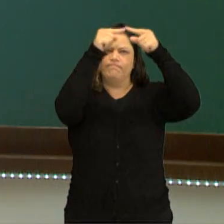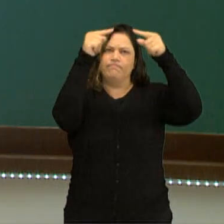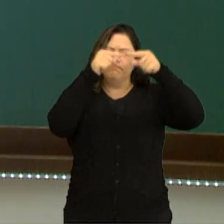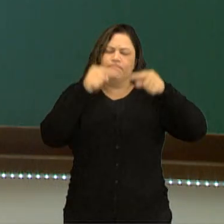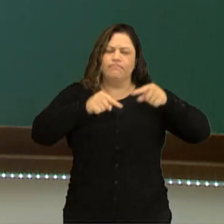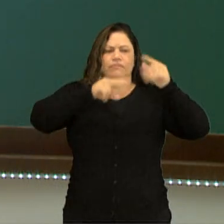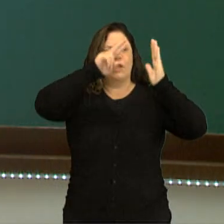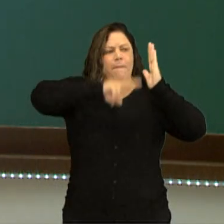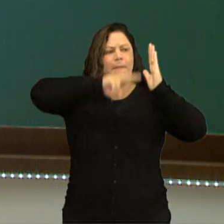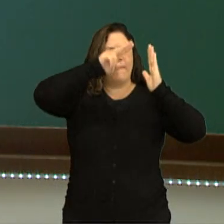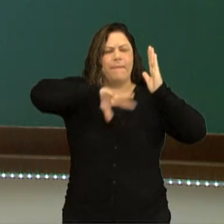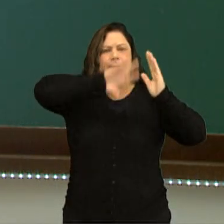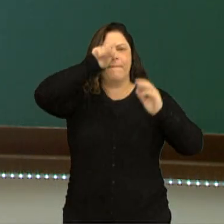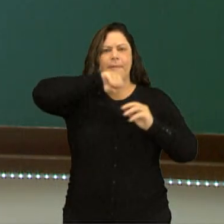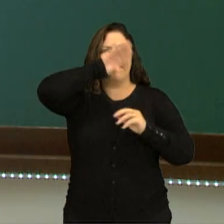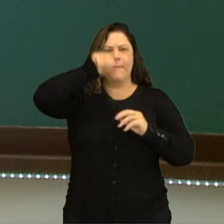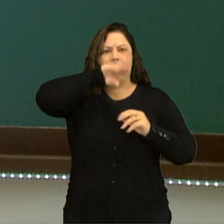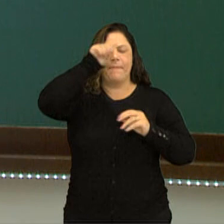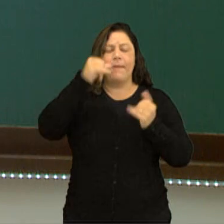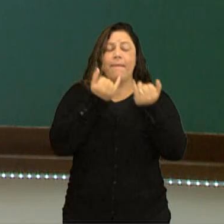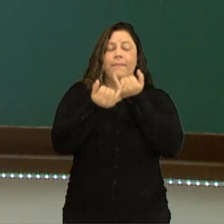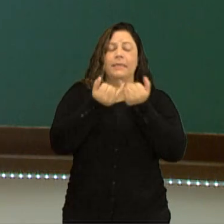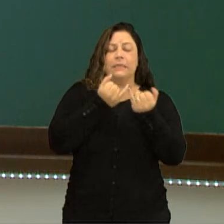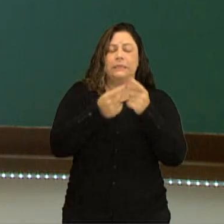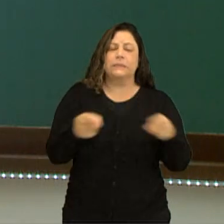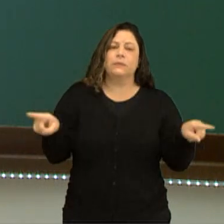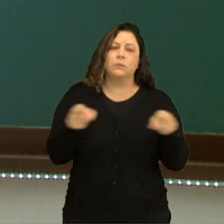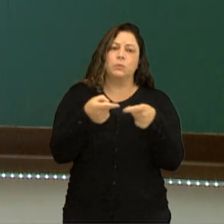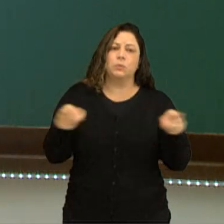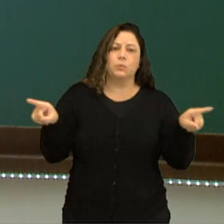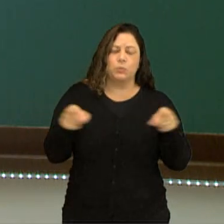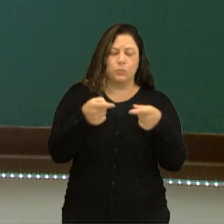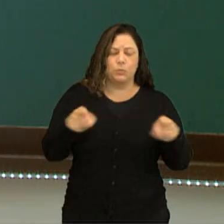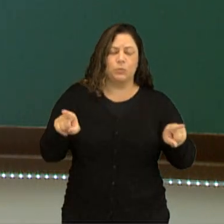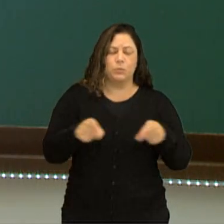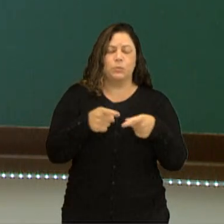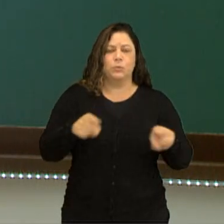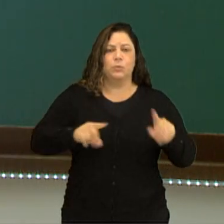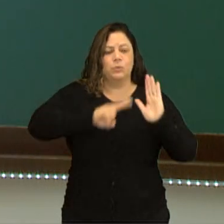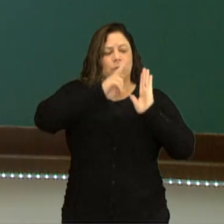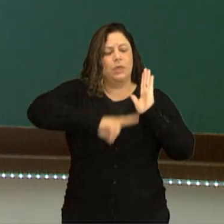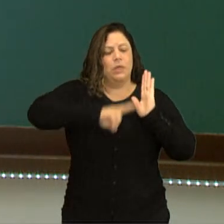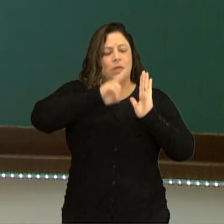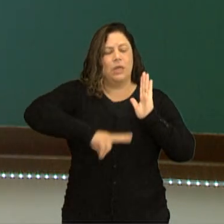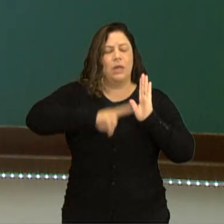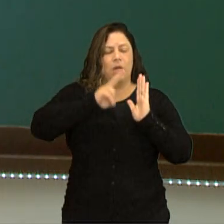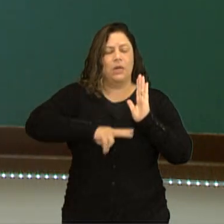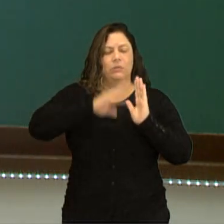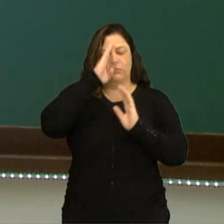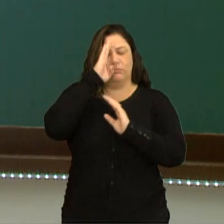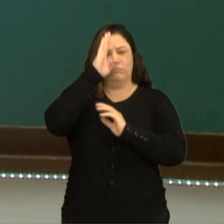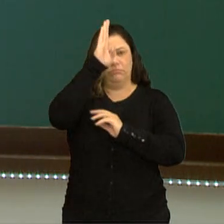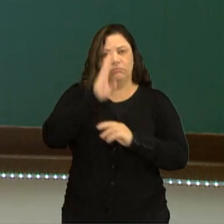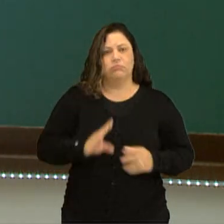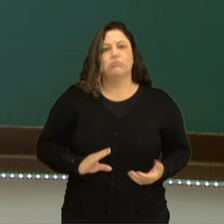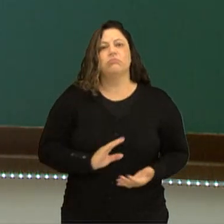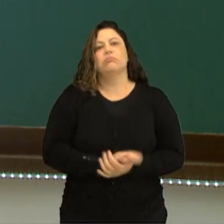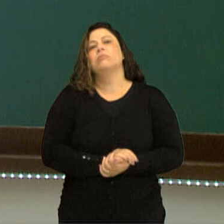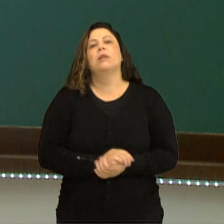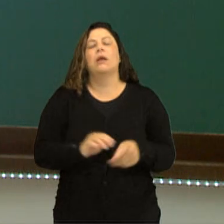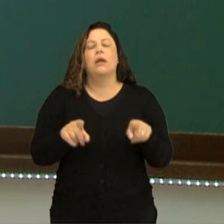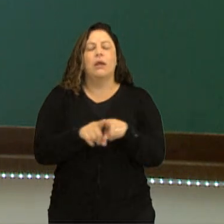eles ajudam na musicalidade dos versos, do poema, na leitura isso fica bem evidente. E